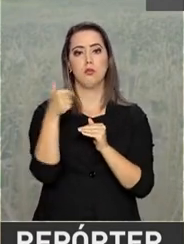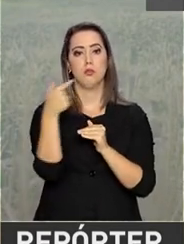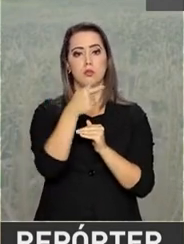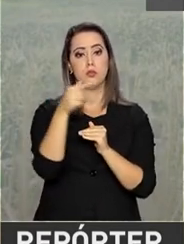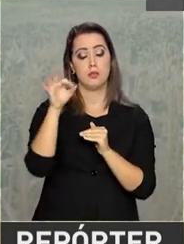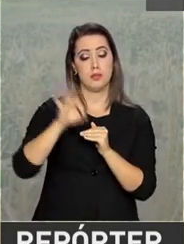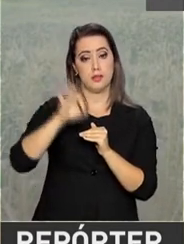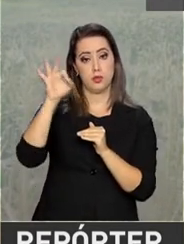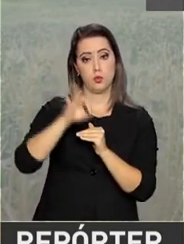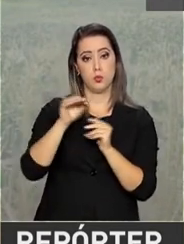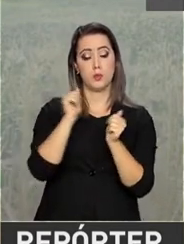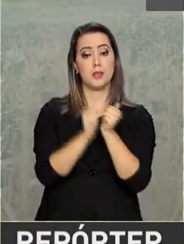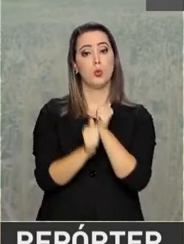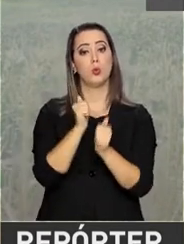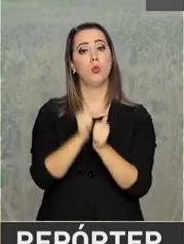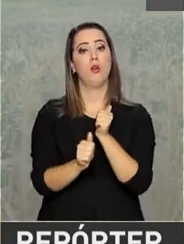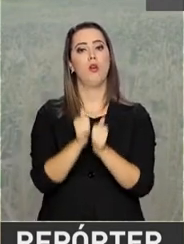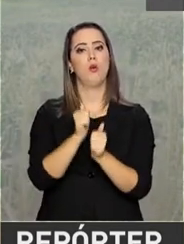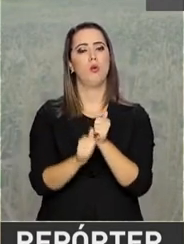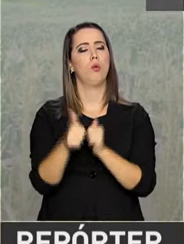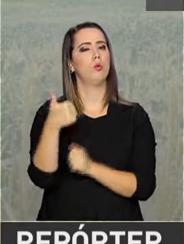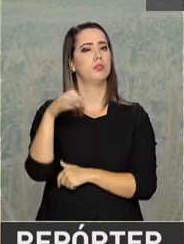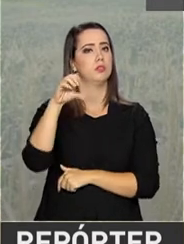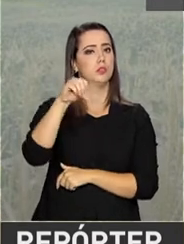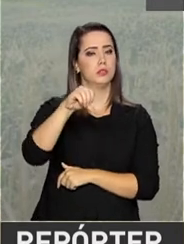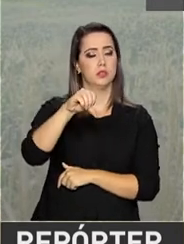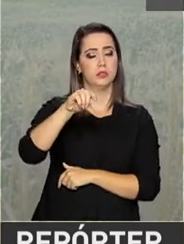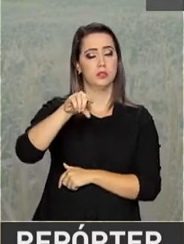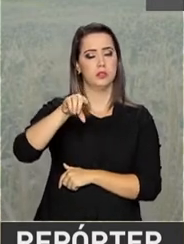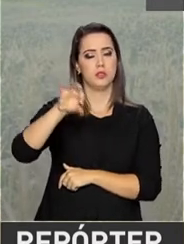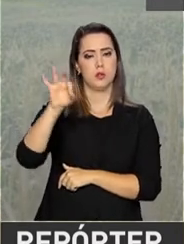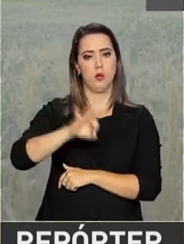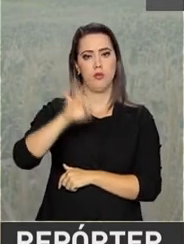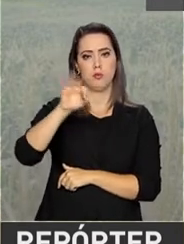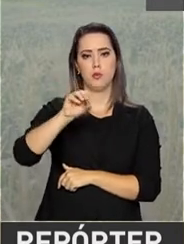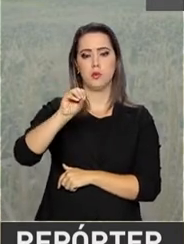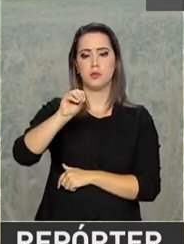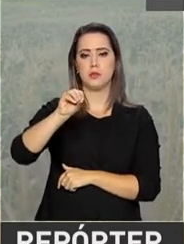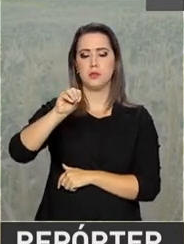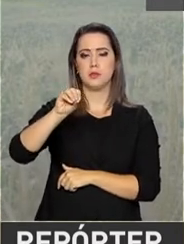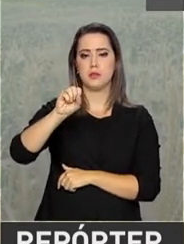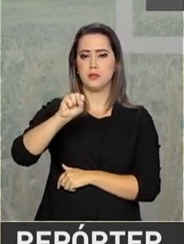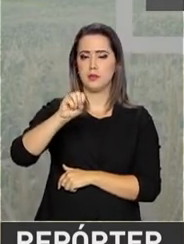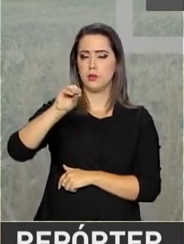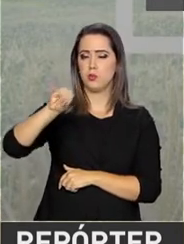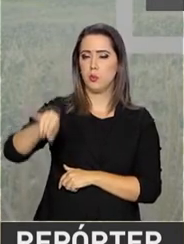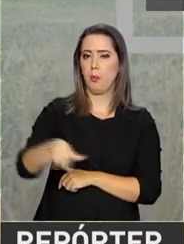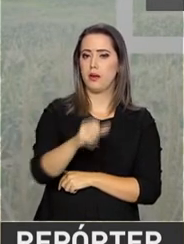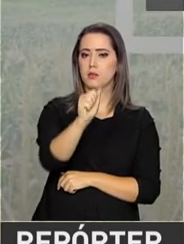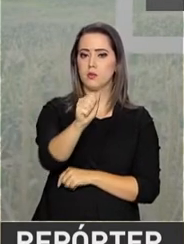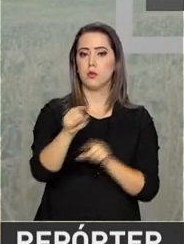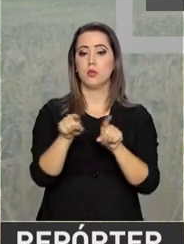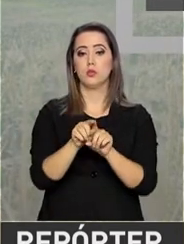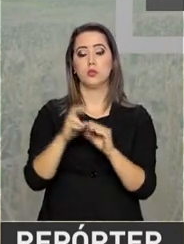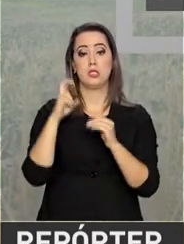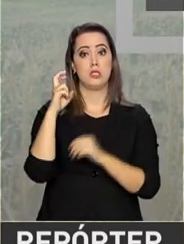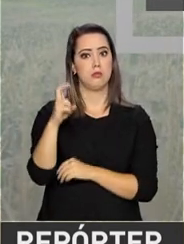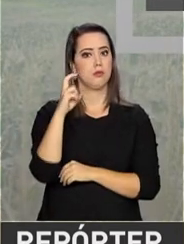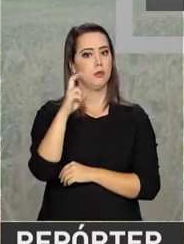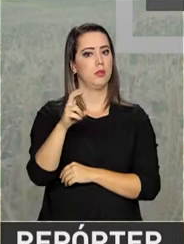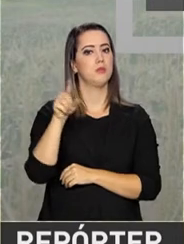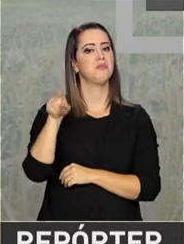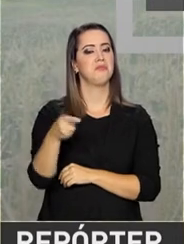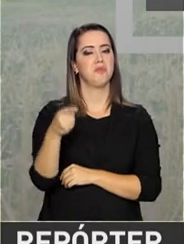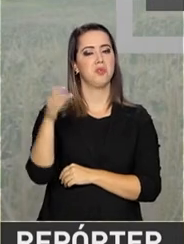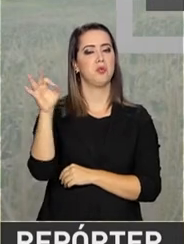do arroz mais de 19% para soja e de 55% para o milho juntos os produtos respondem por mais